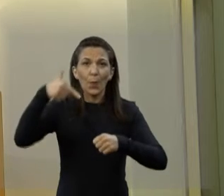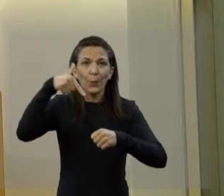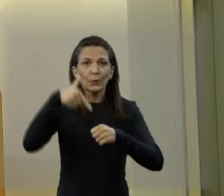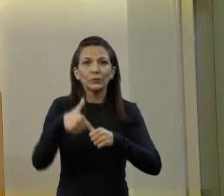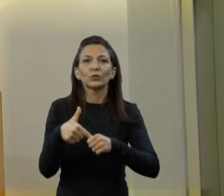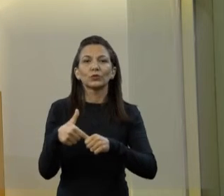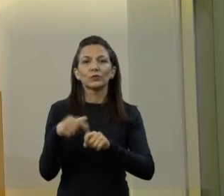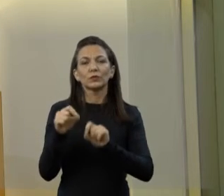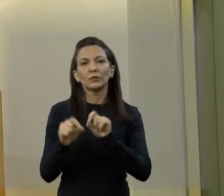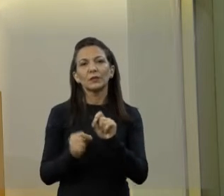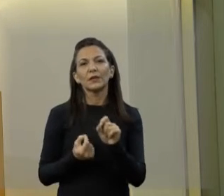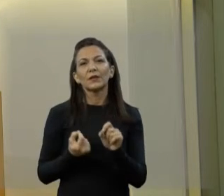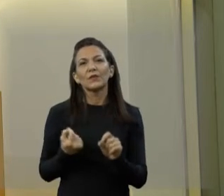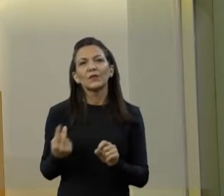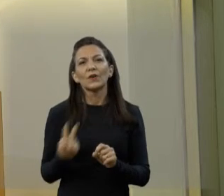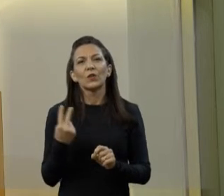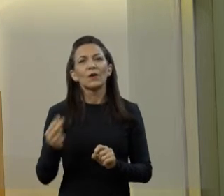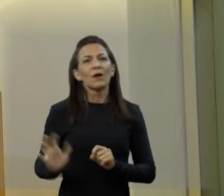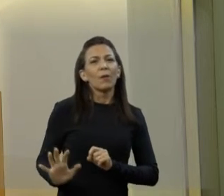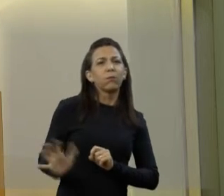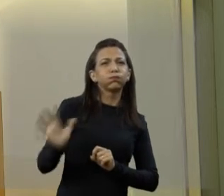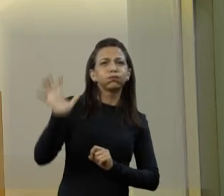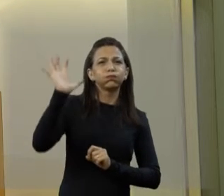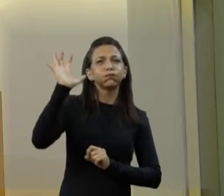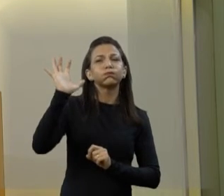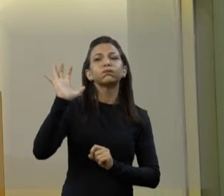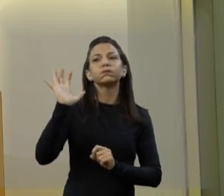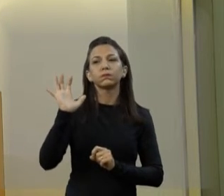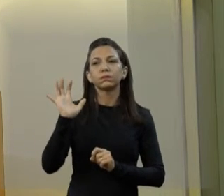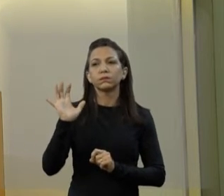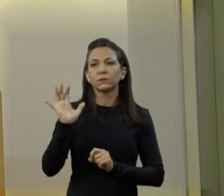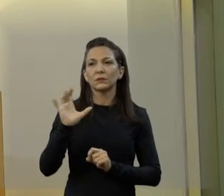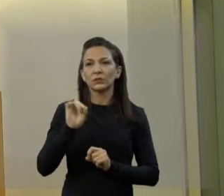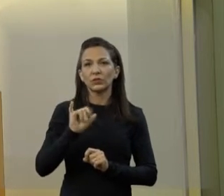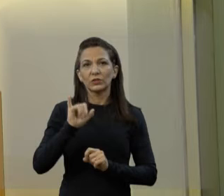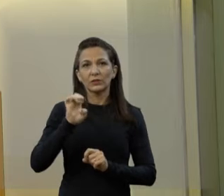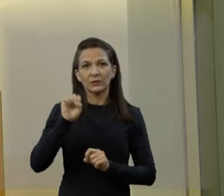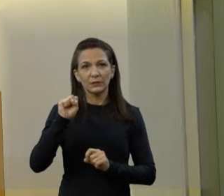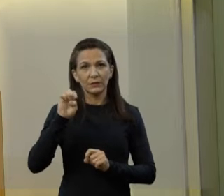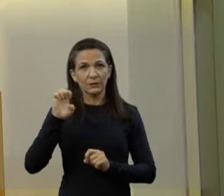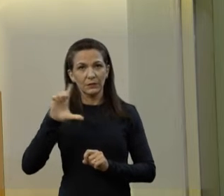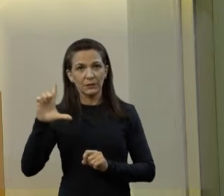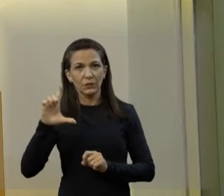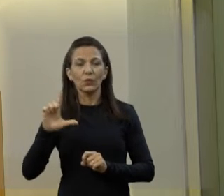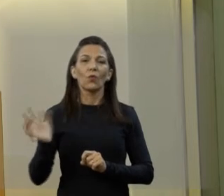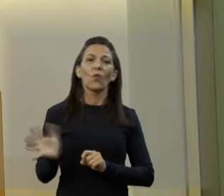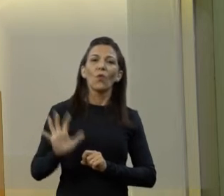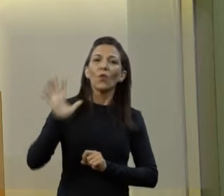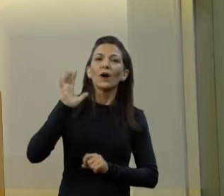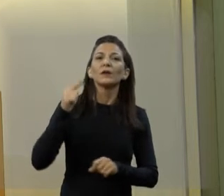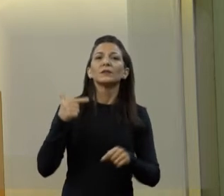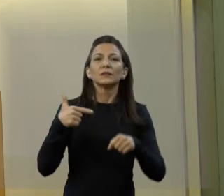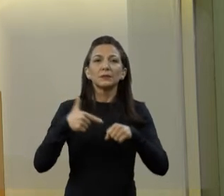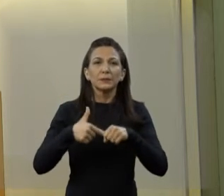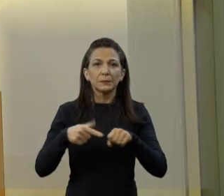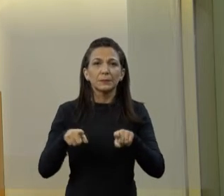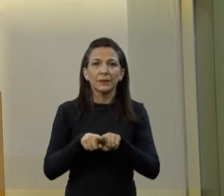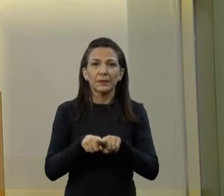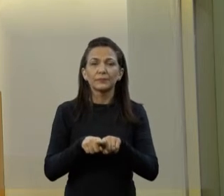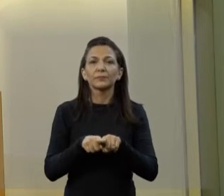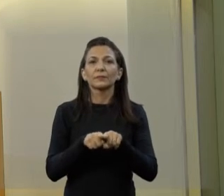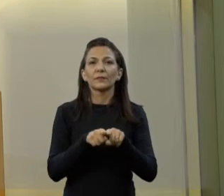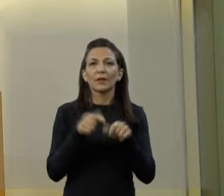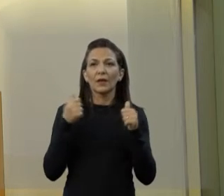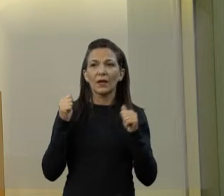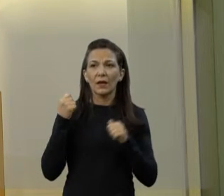combustíveis em preços altíssimos o diesel em preço altíssimo e também aqui a Associação